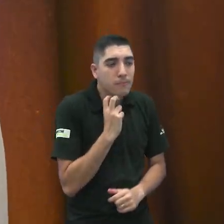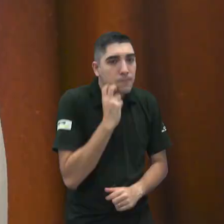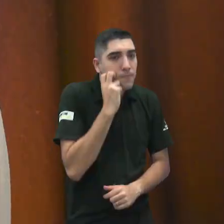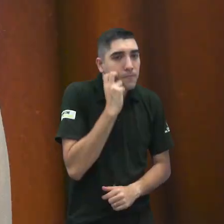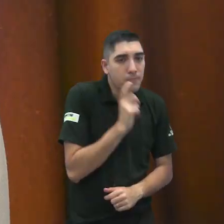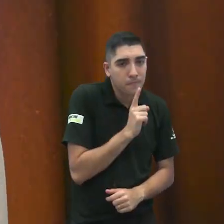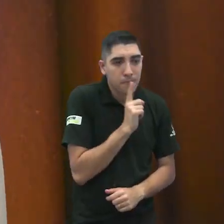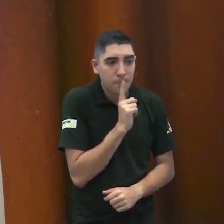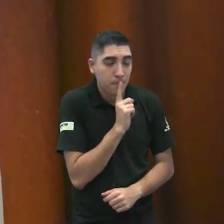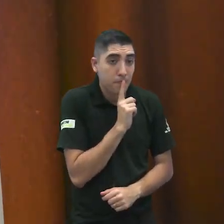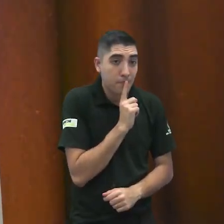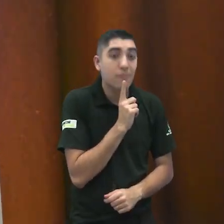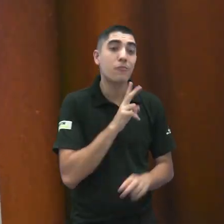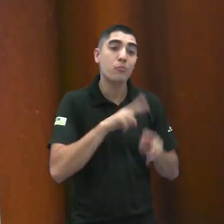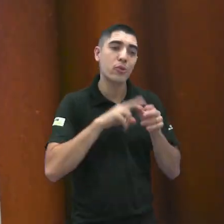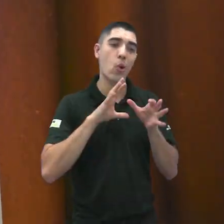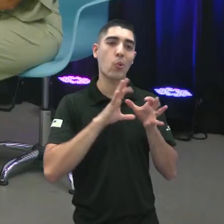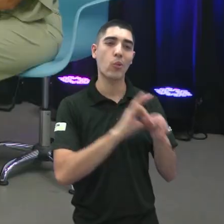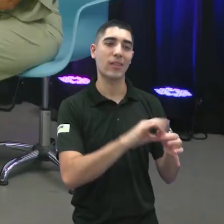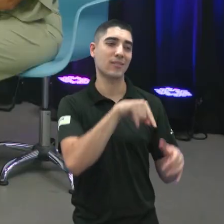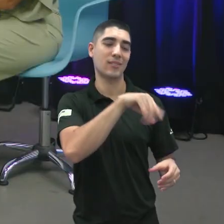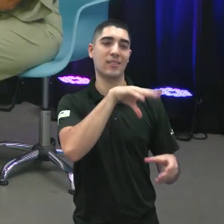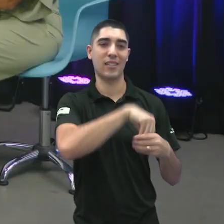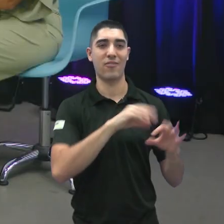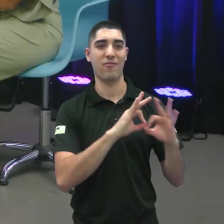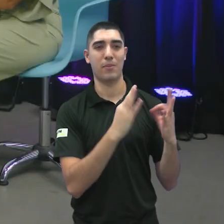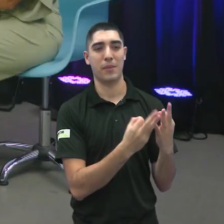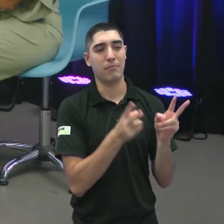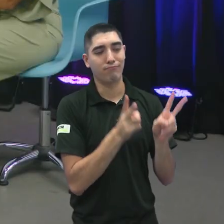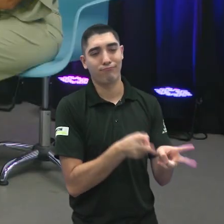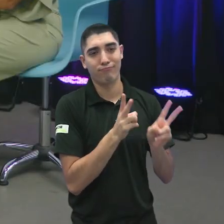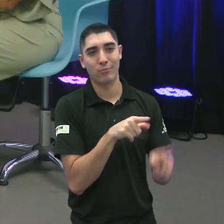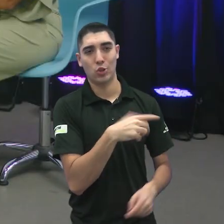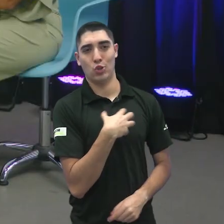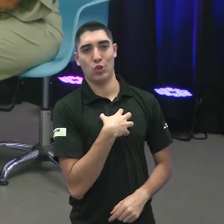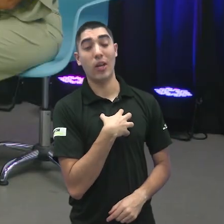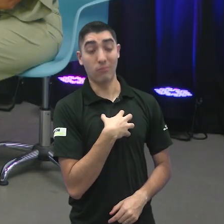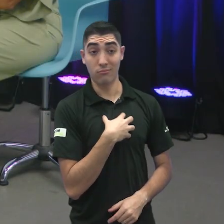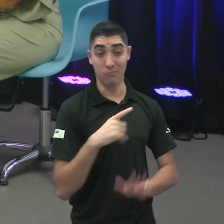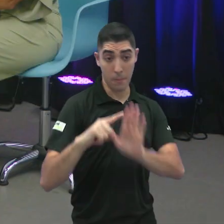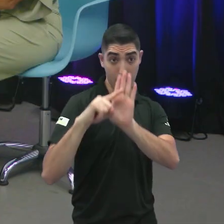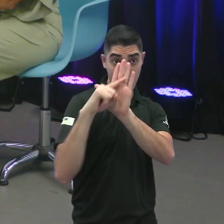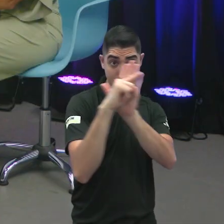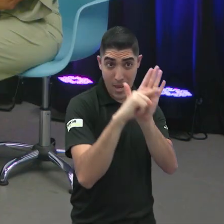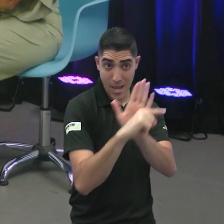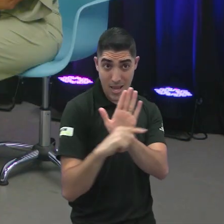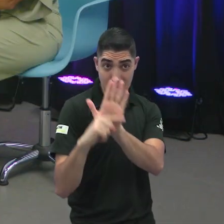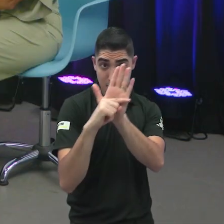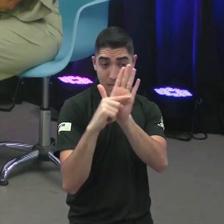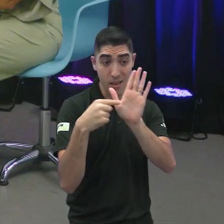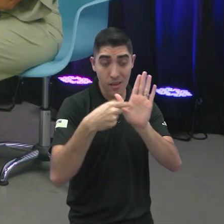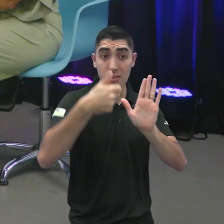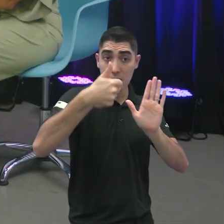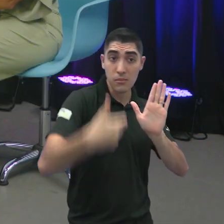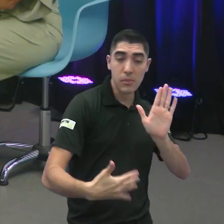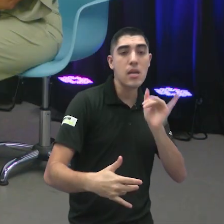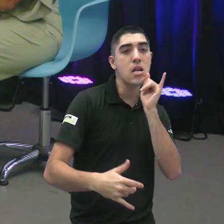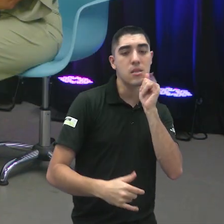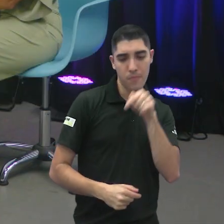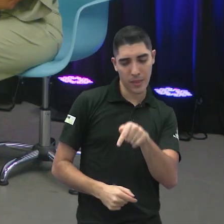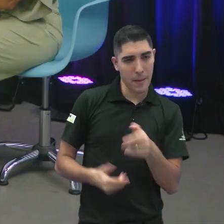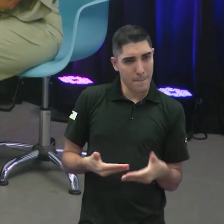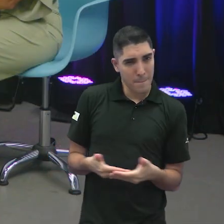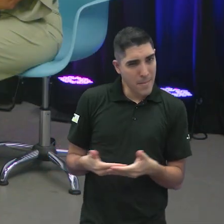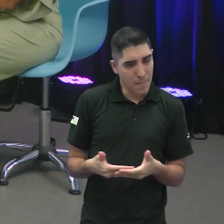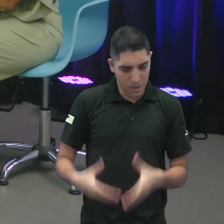de um contexto de uma mesma família. Sim. Então, aí isso já vem... os estudos já mostram que já no útero, quando o bebê